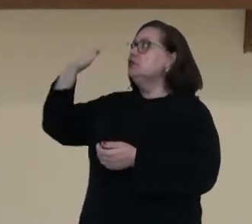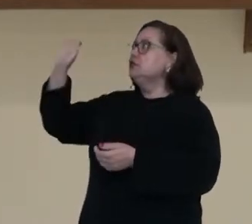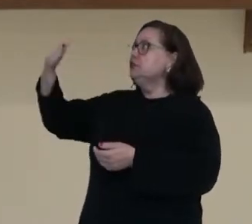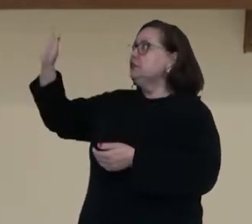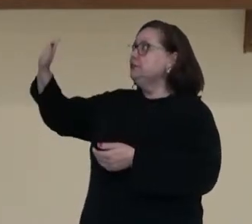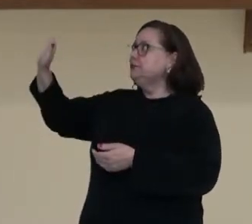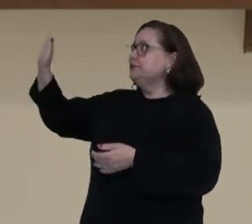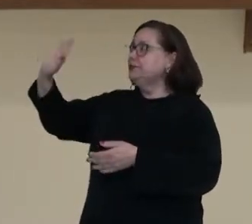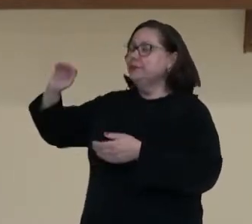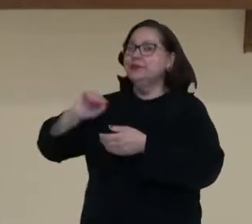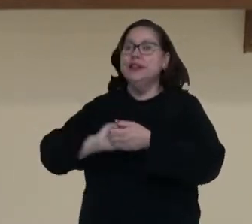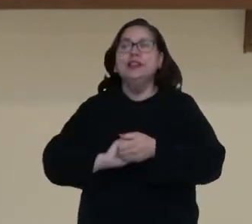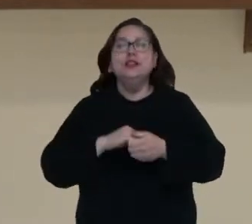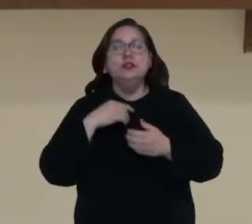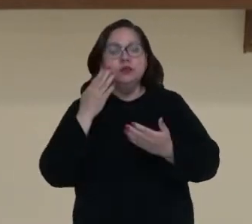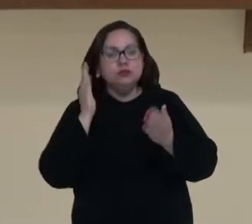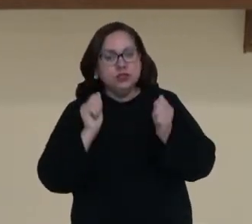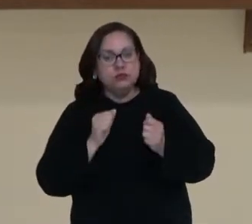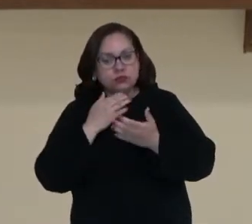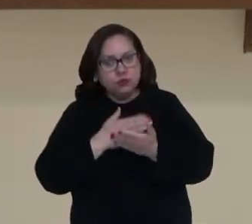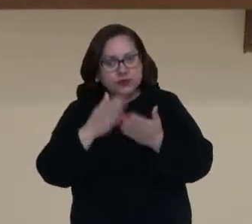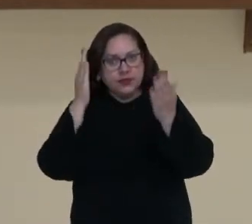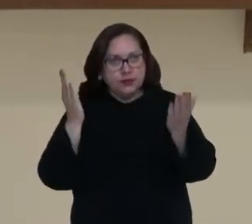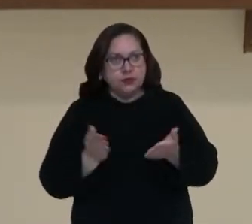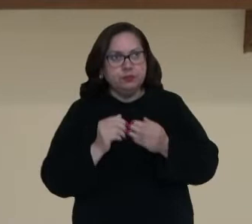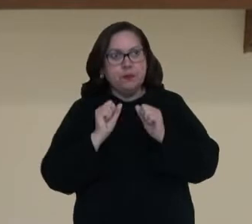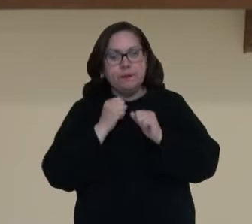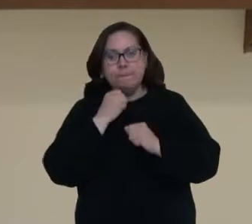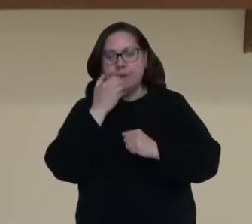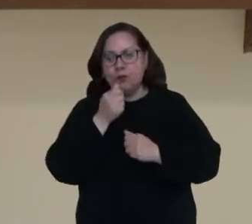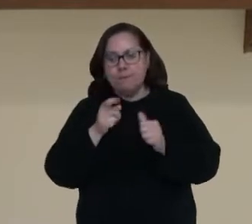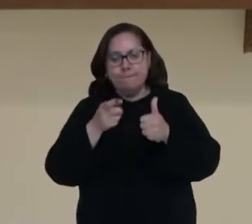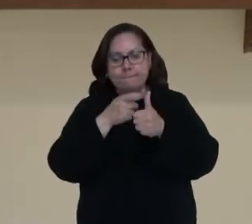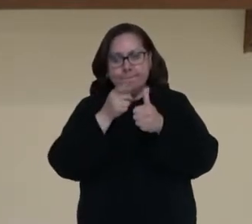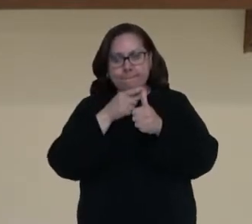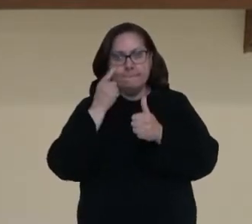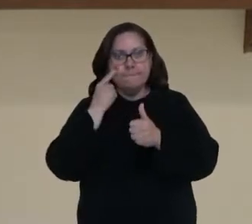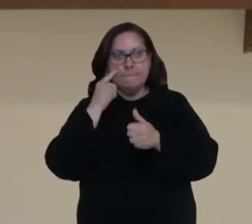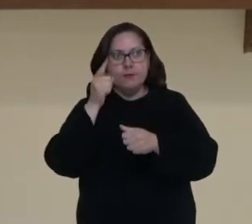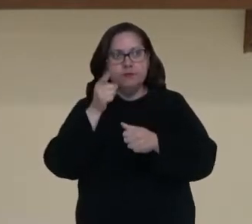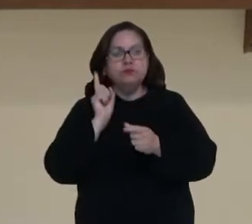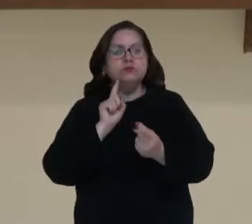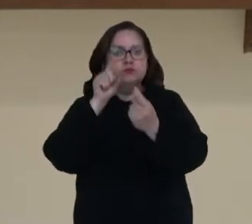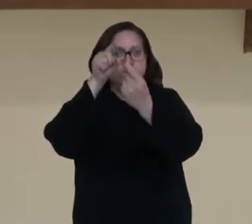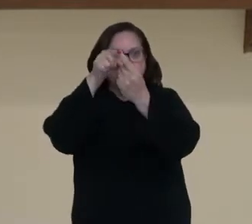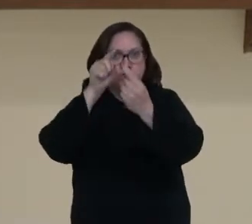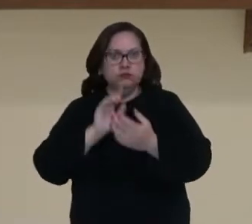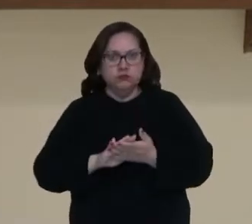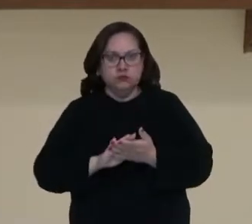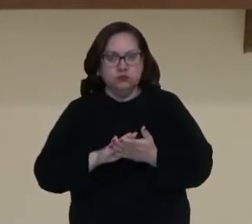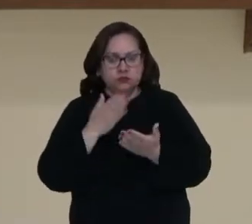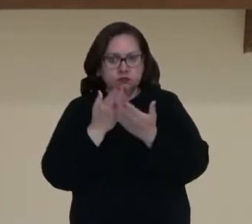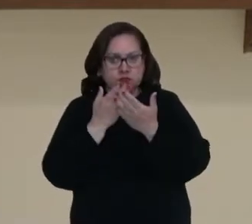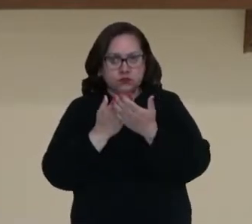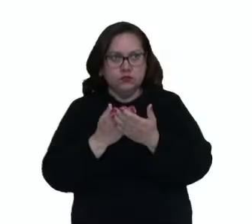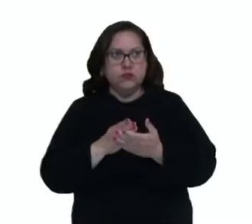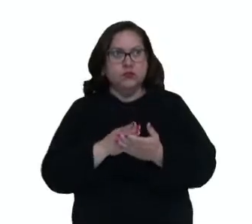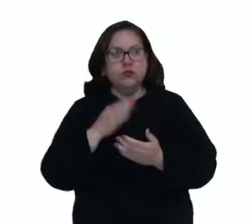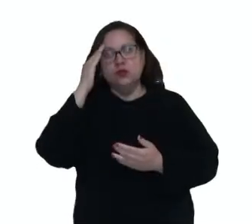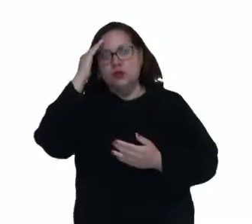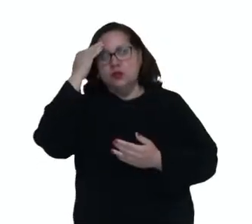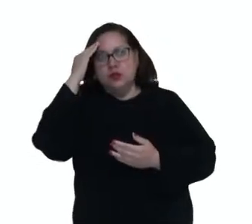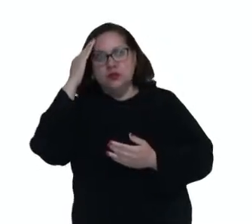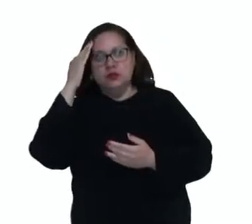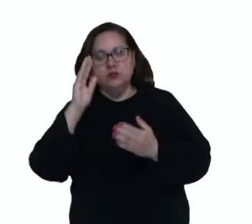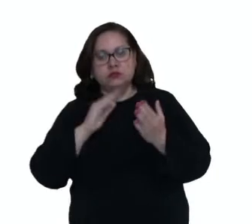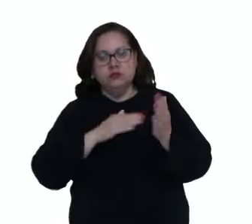Adalgisa. E nós podemos começar. Bom, primeiro a gente vai ver que os nossos objetivos com essa aula são